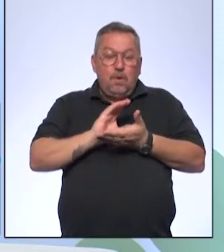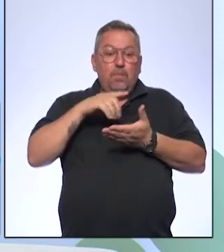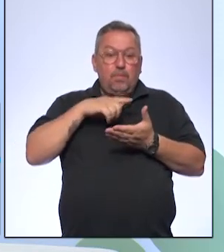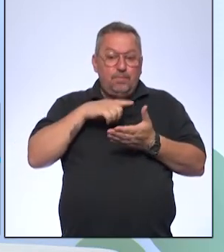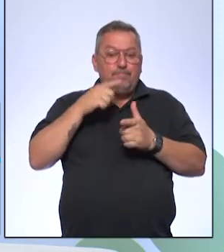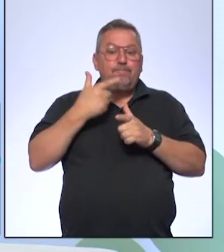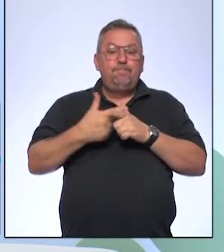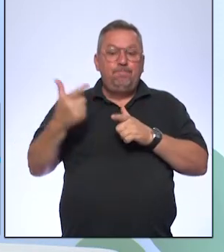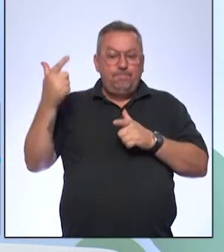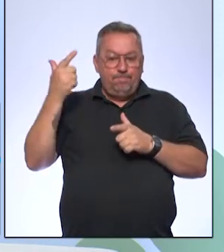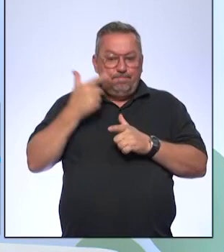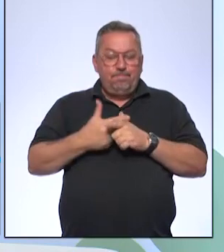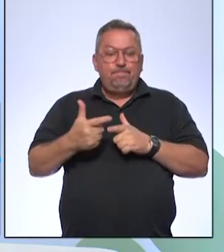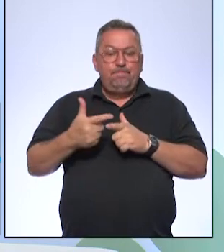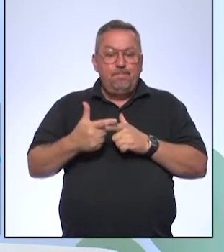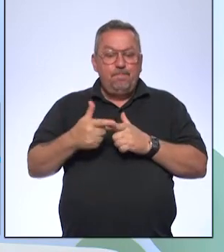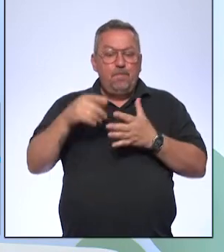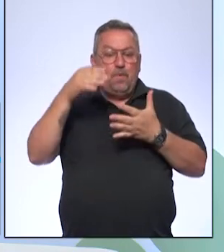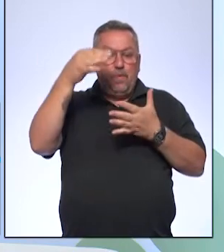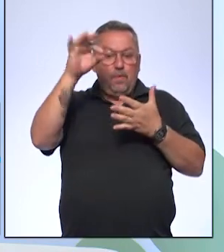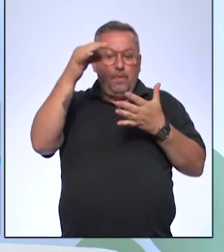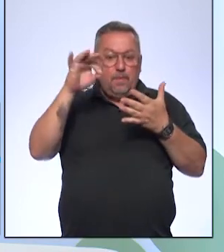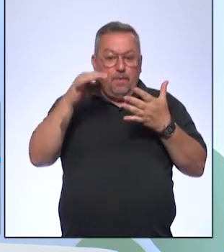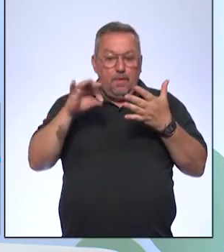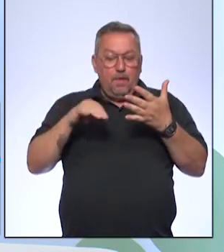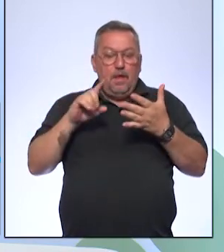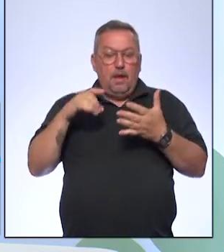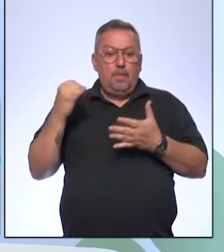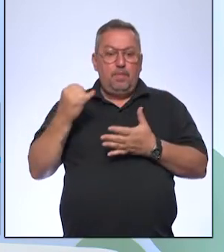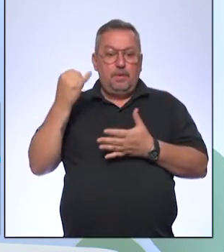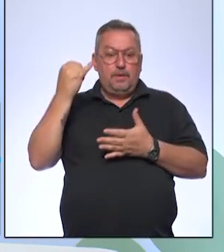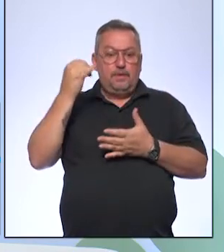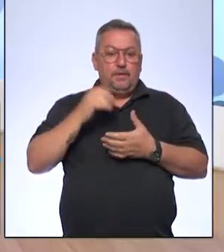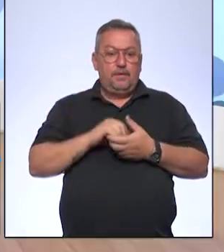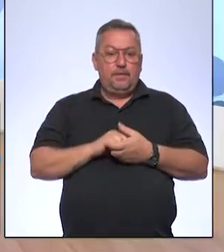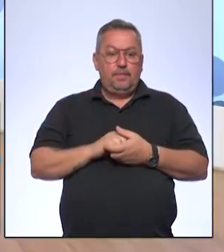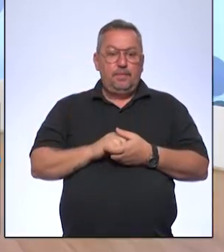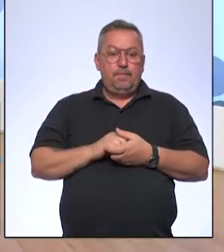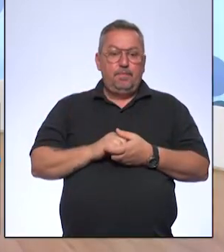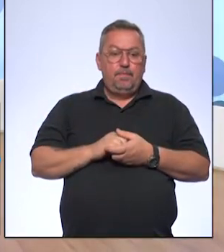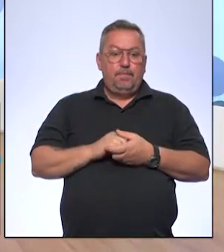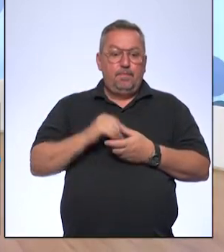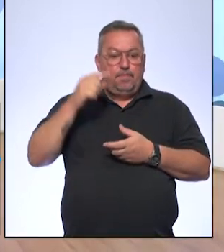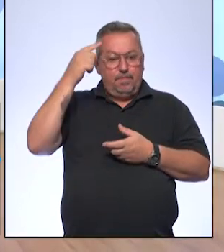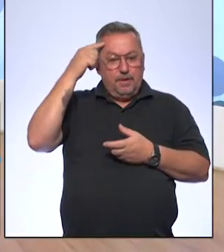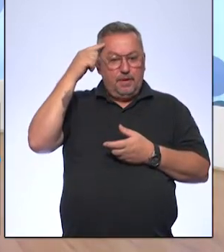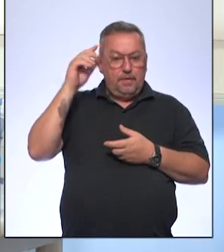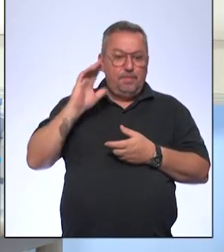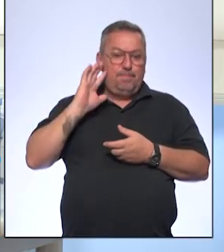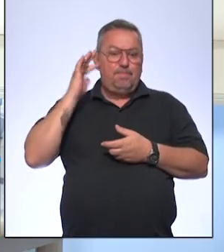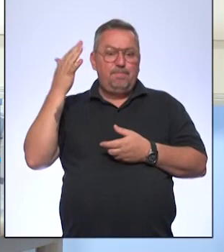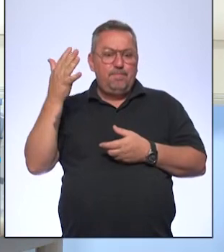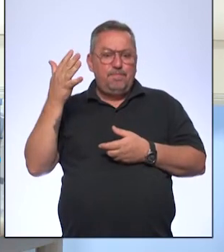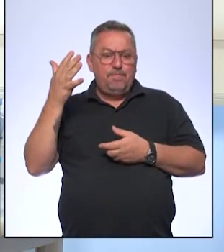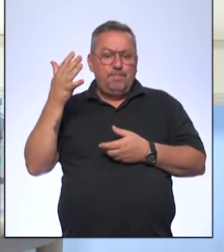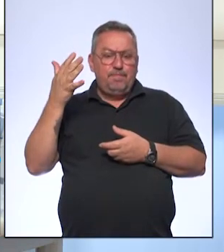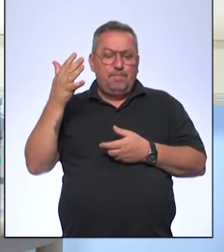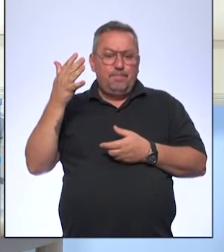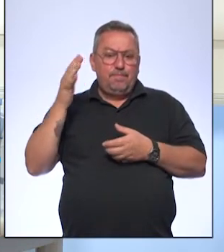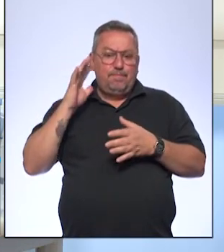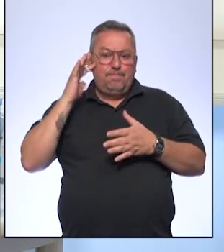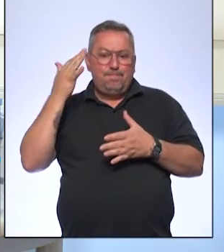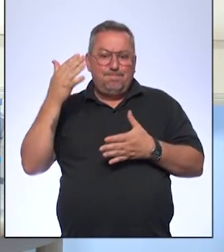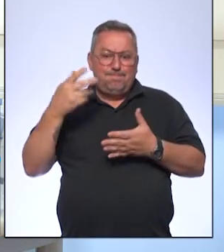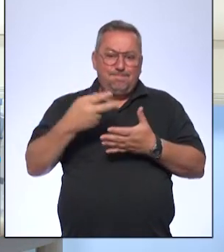vários problemas. Então, os detalhes nessa leitura são muito importantes, não é? Muito, né, Ale? Imagina tomar uma decisão e a decisão